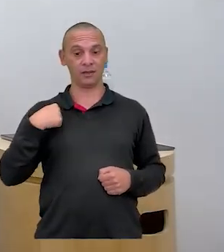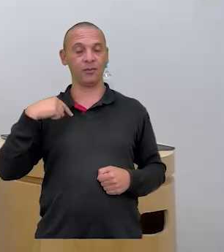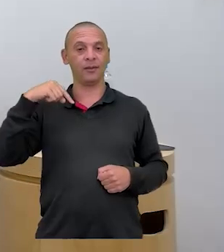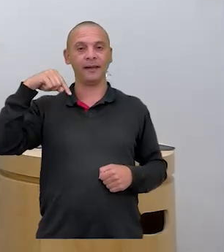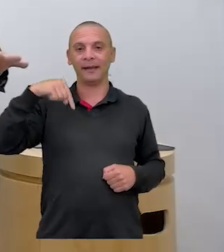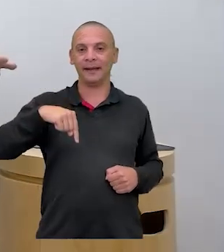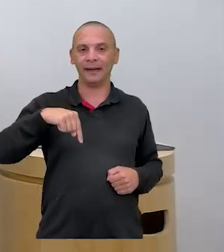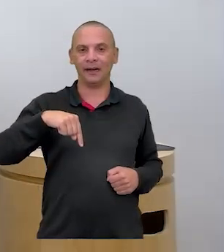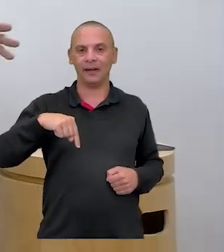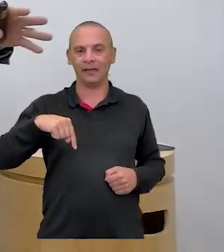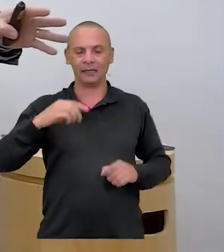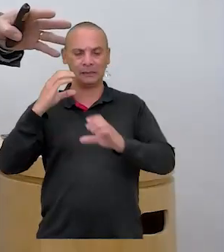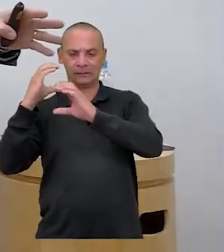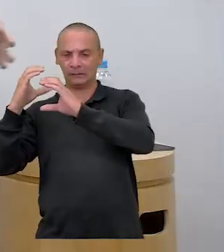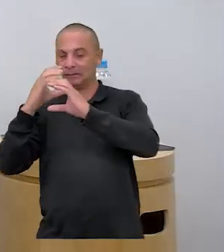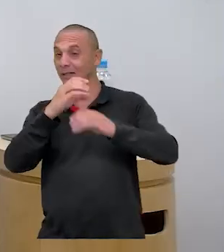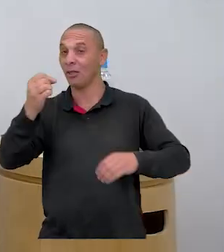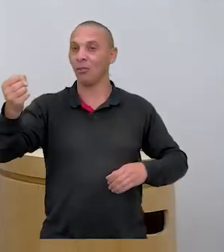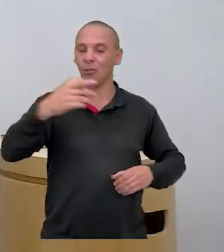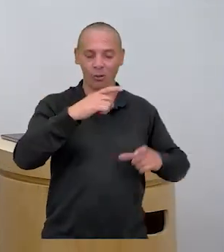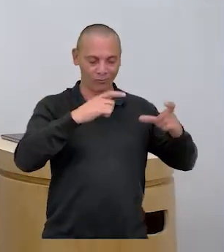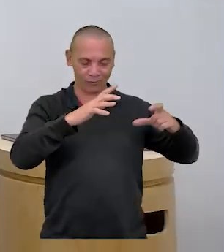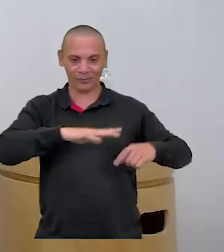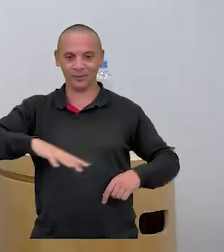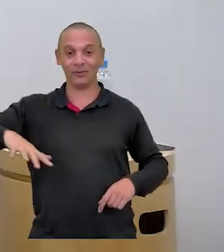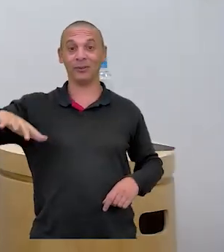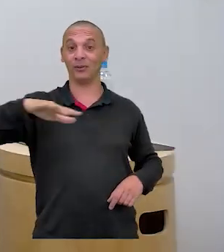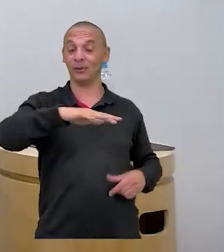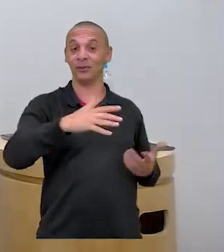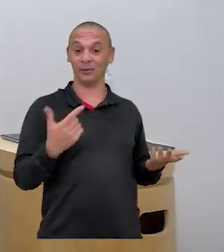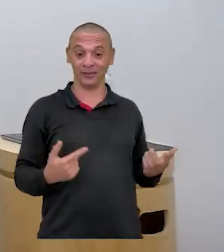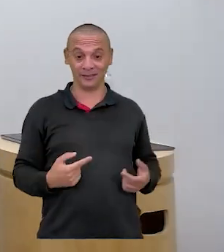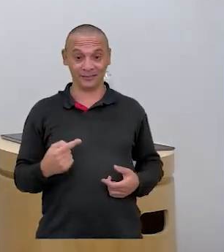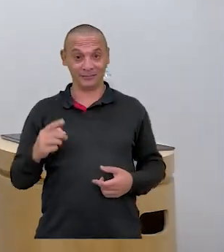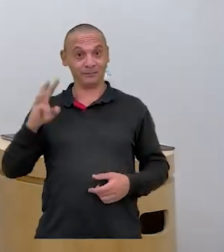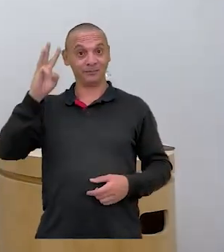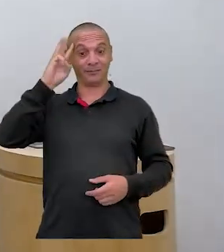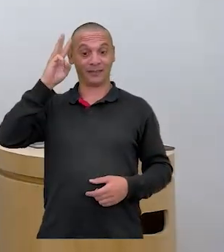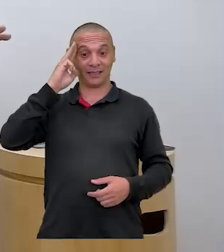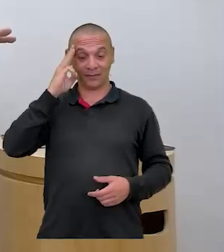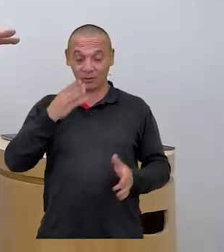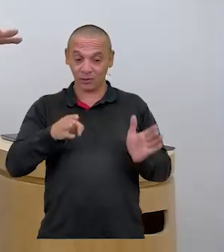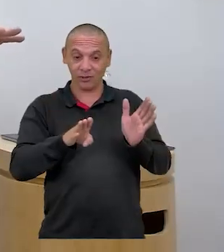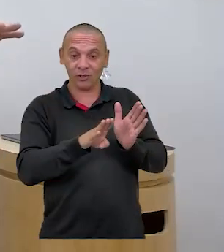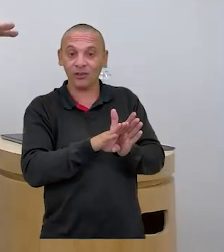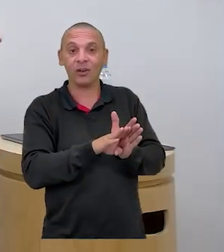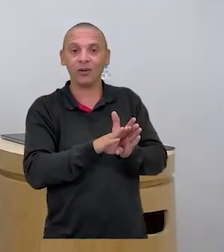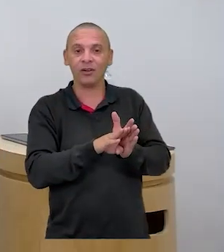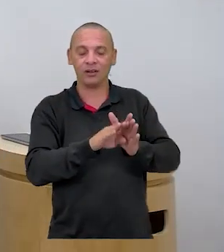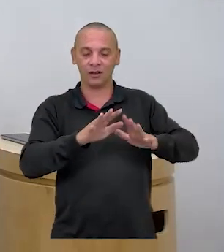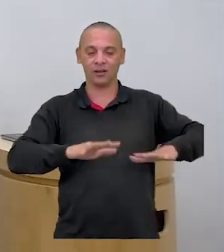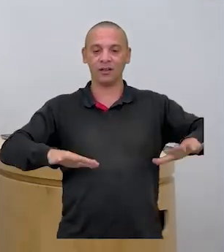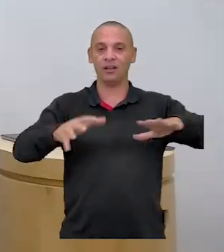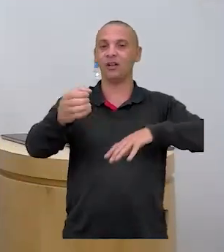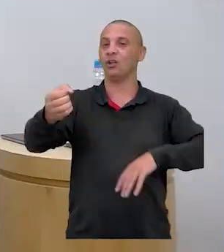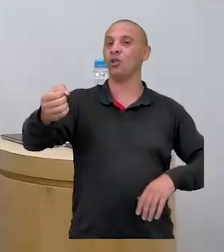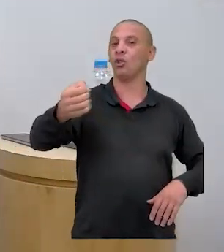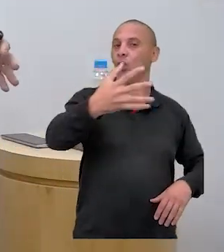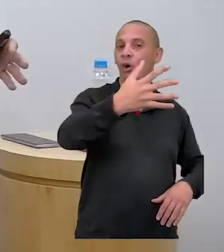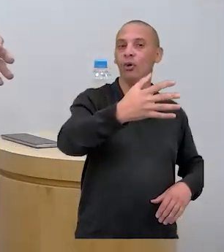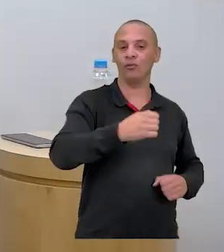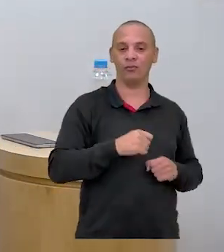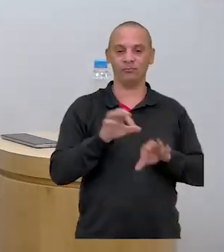meio confuso, atrapalhado, cenário novo, olha, chegou, se você não viu a terça-feira, estávamos em cenário novo, as aulas de mídias estão